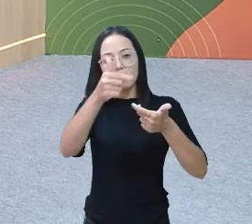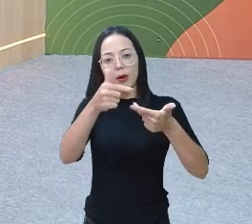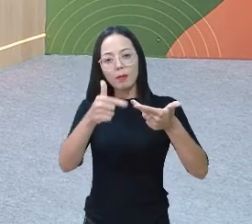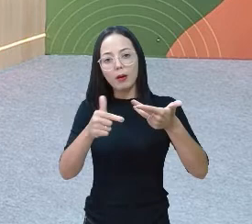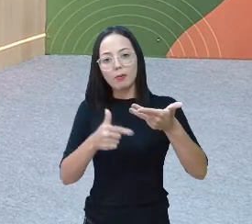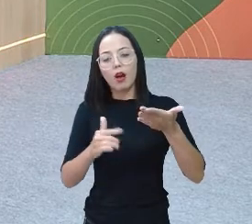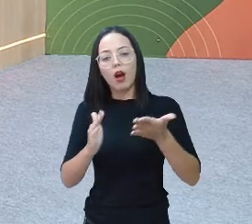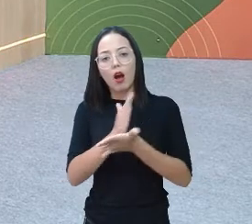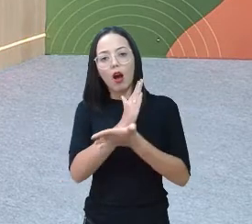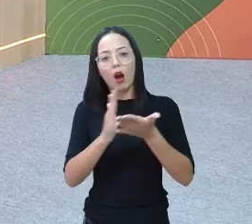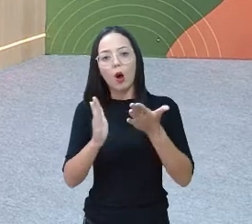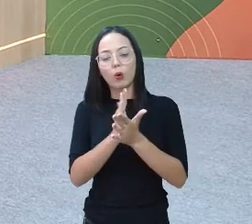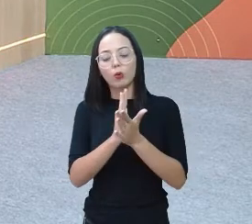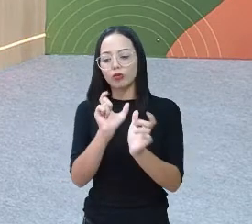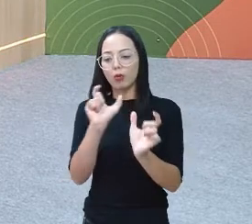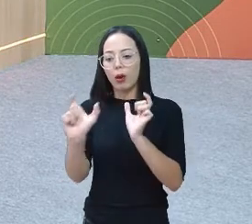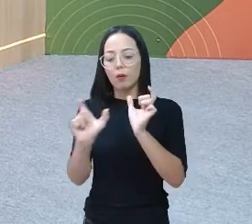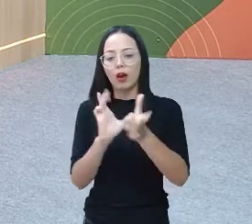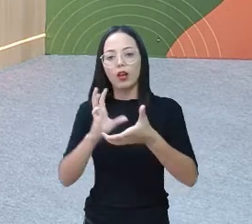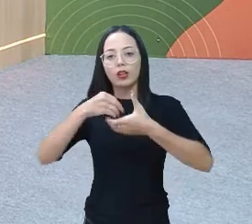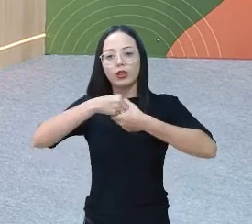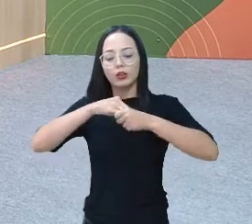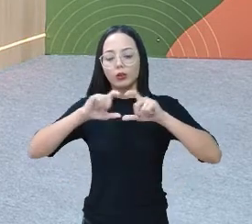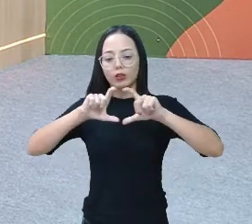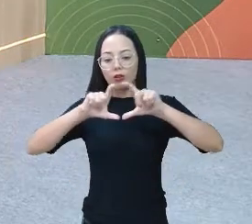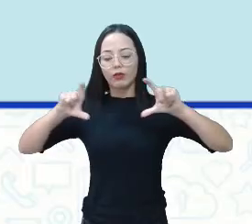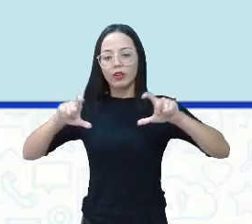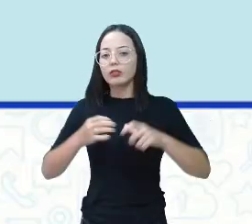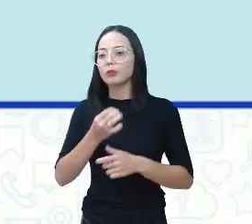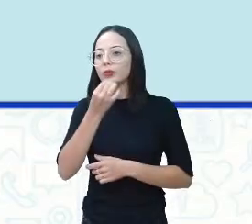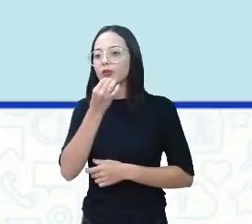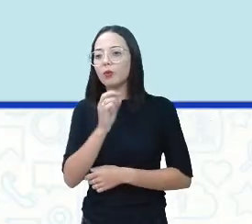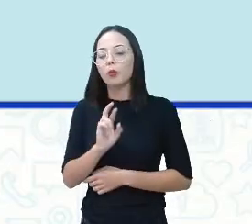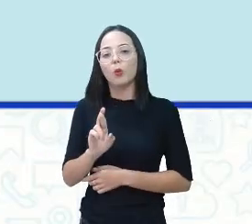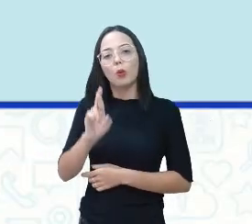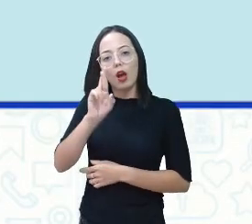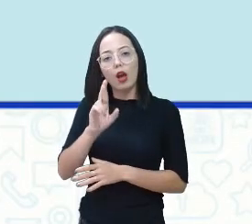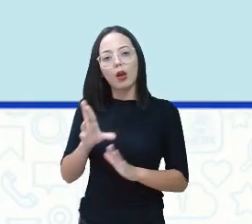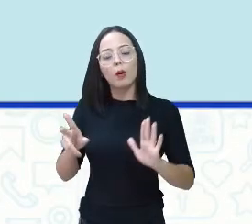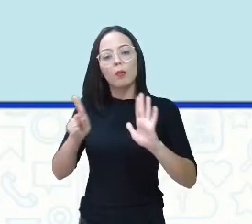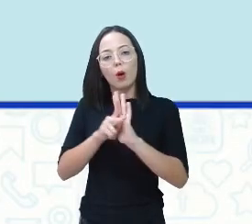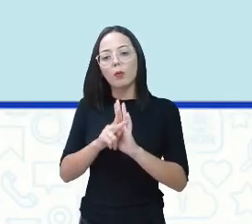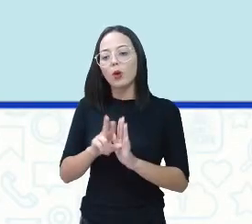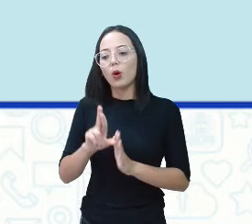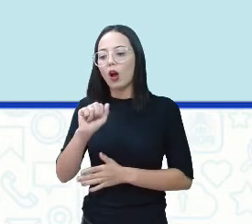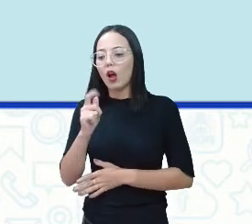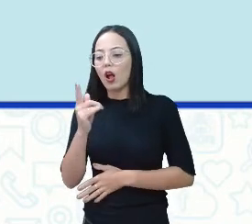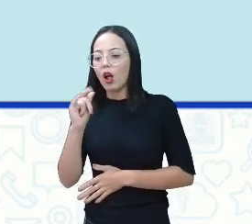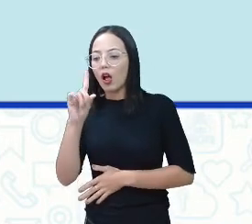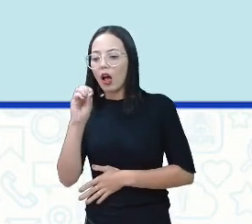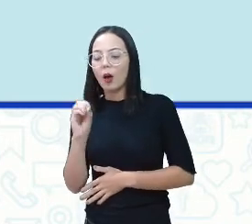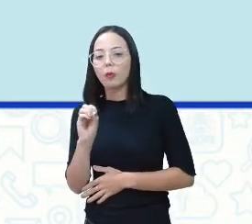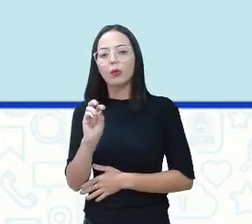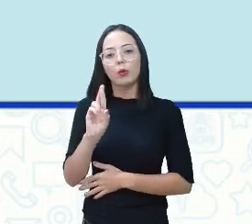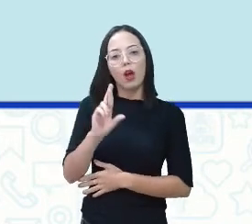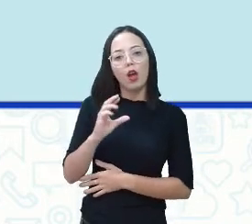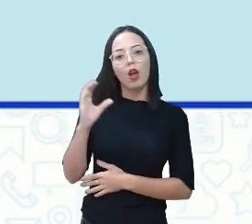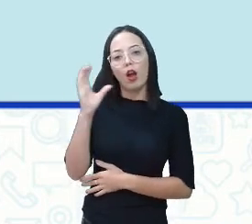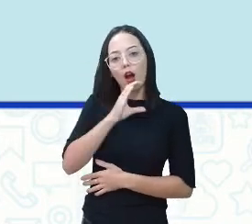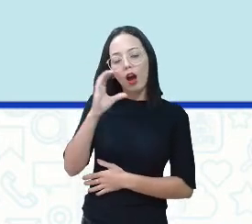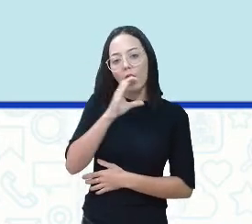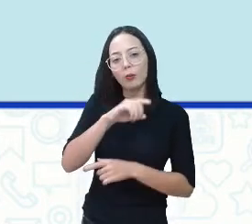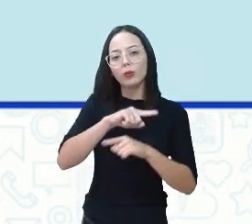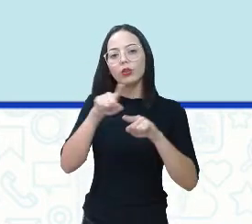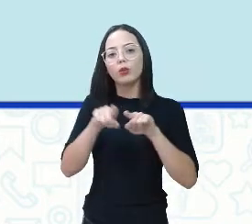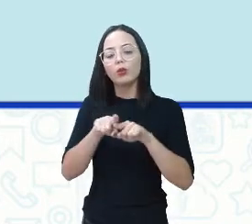alguns elementos aqui na nossa frase, por exemplo, o R, que aparece em rápido, rato, a utilização do A